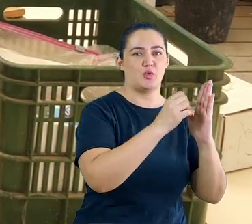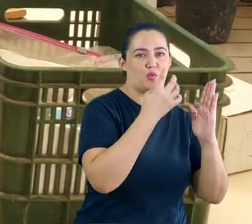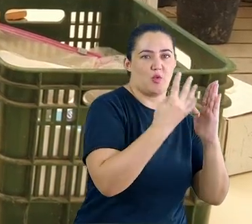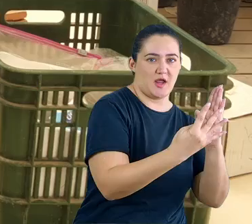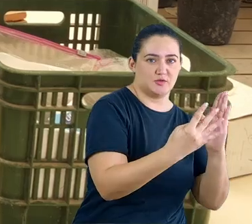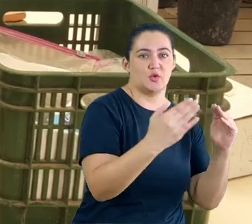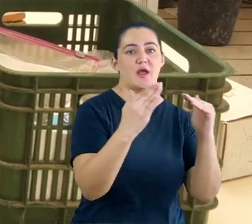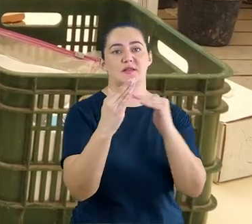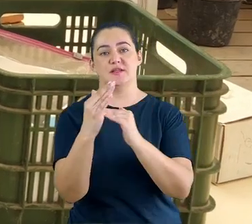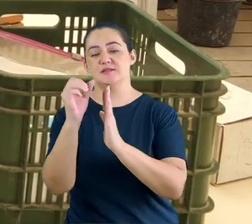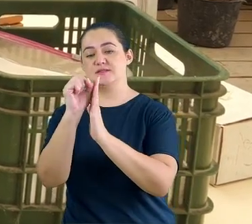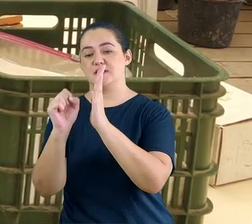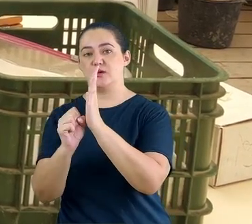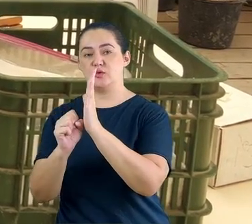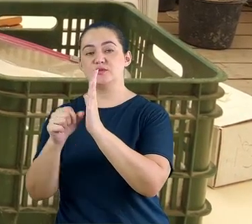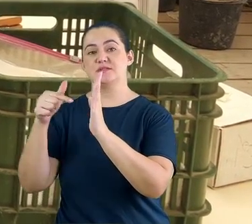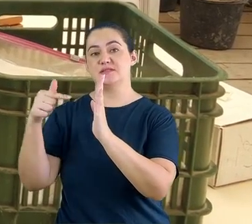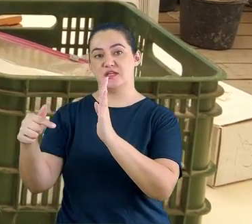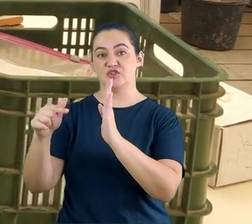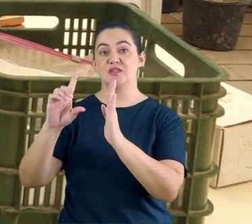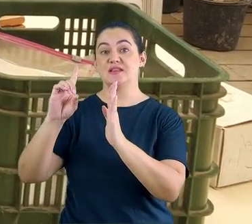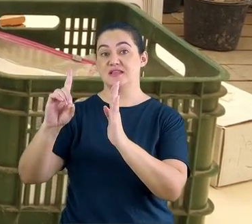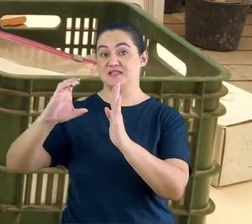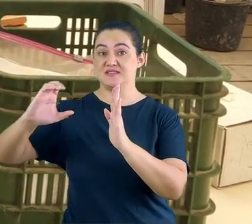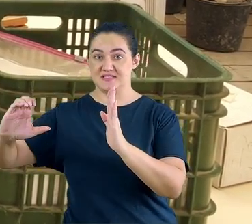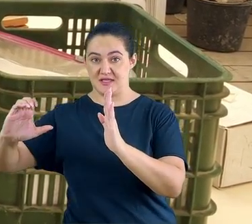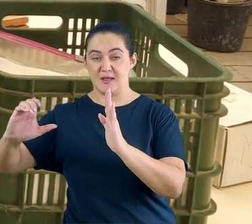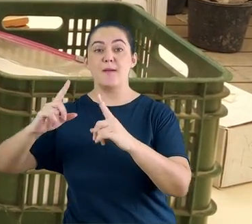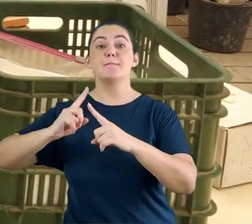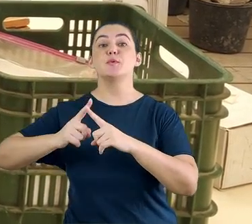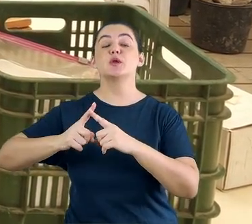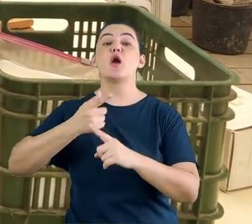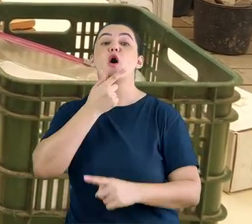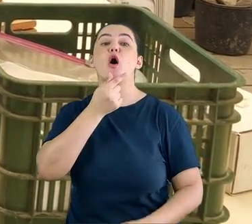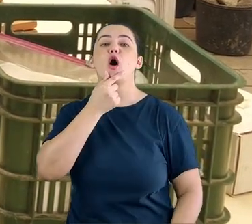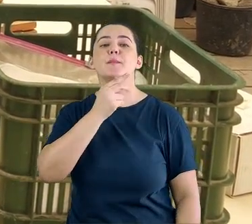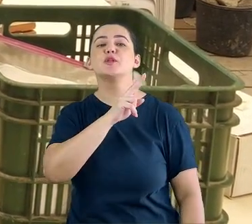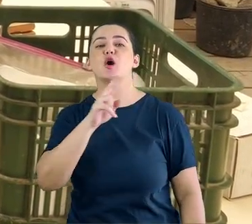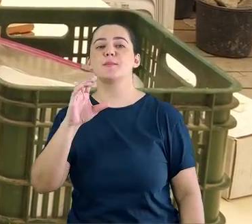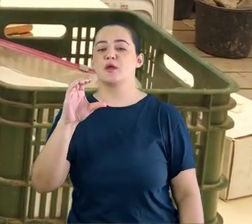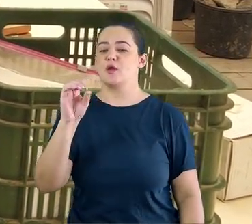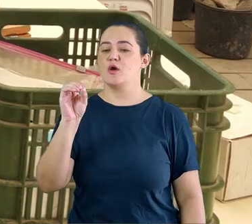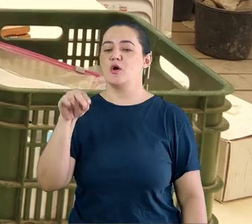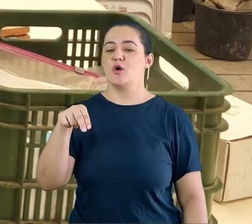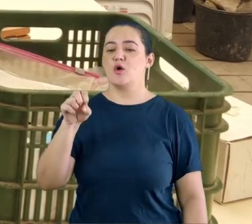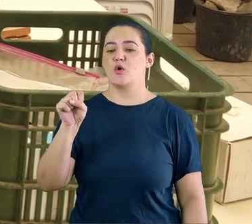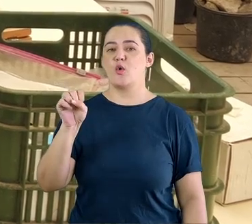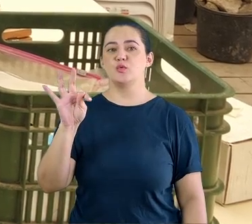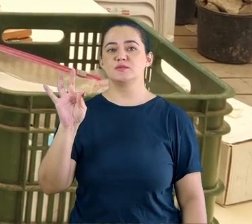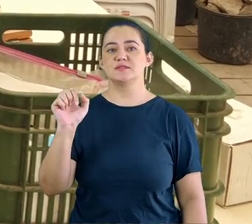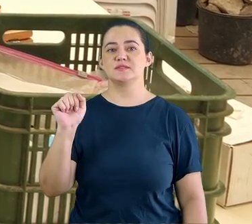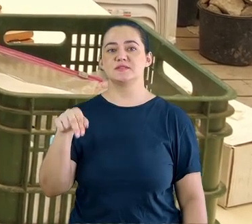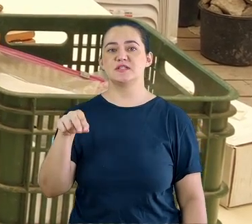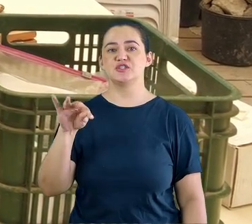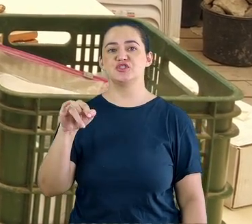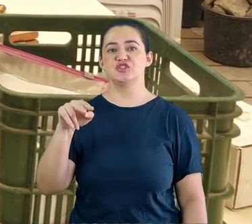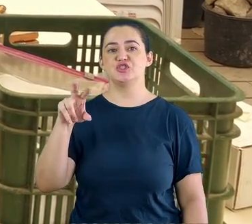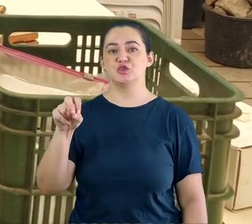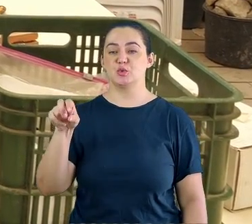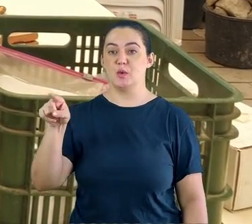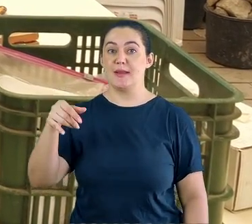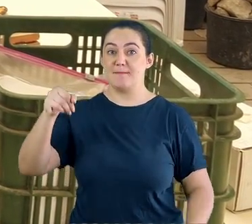ao 7º século depois de Cristo. Ele tem esse nome porque Constantino, quando assumiu o governo de Roma, ele